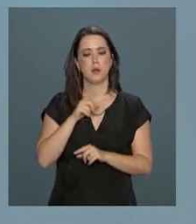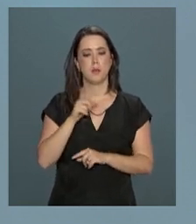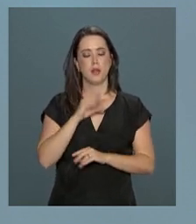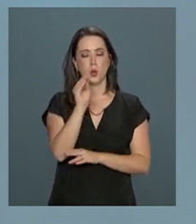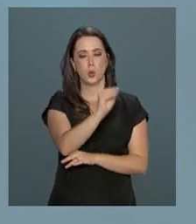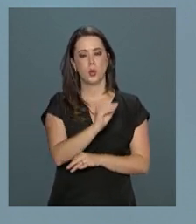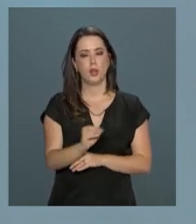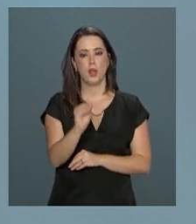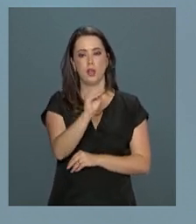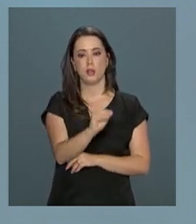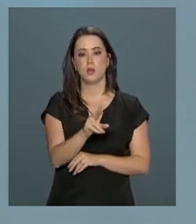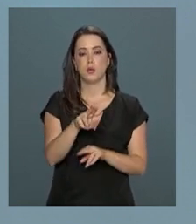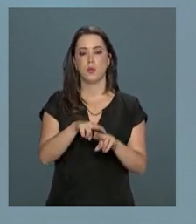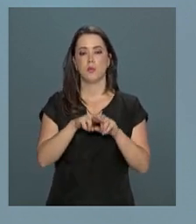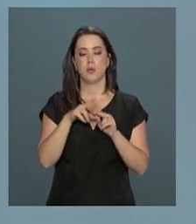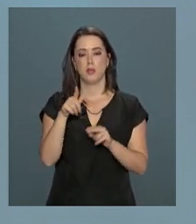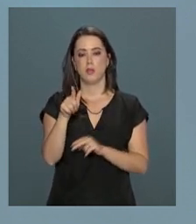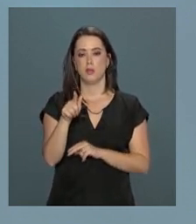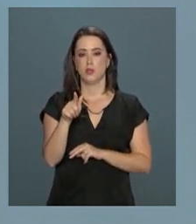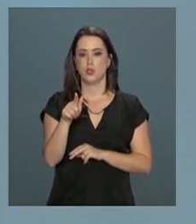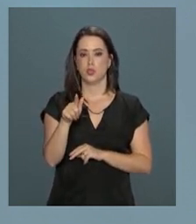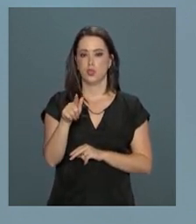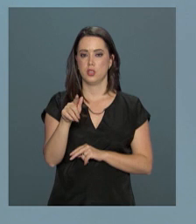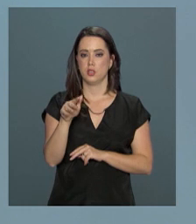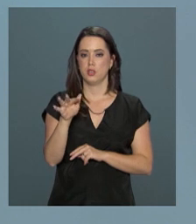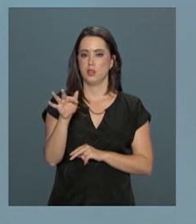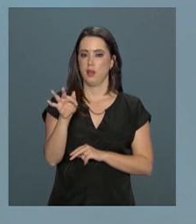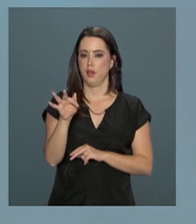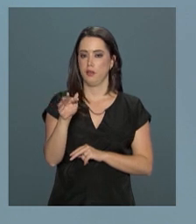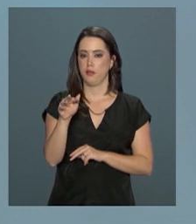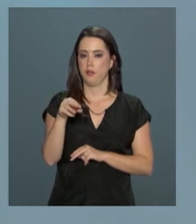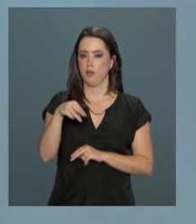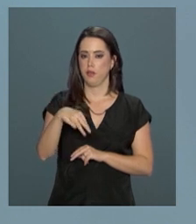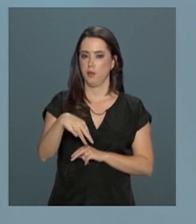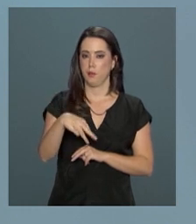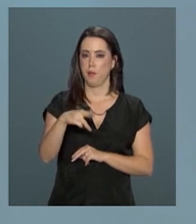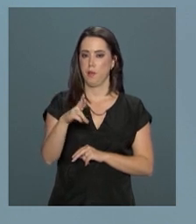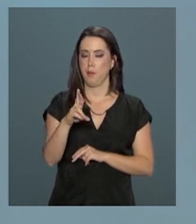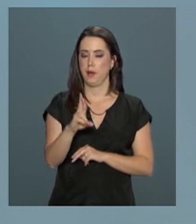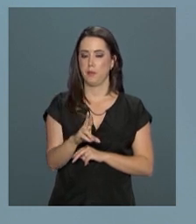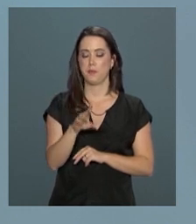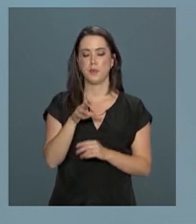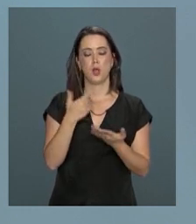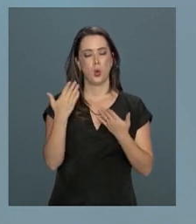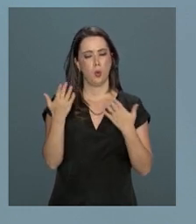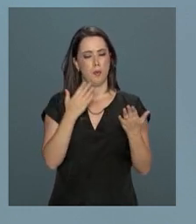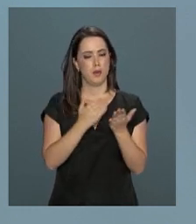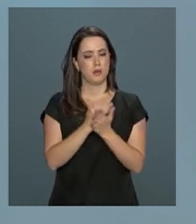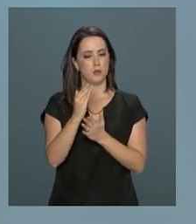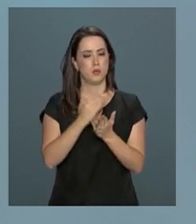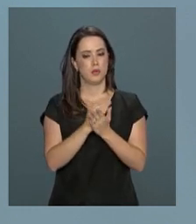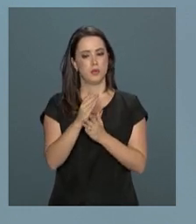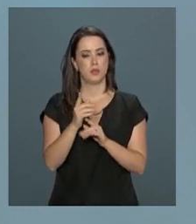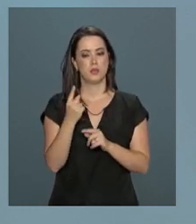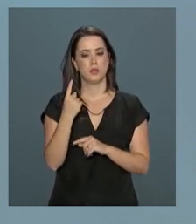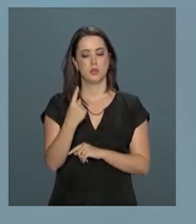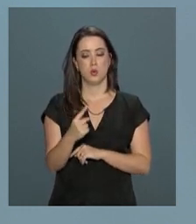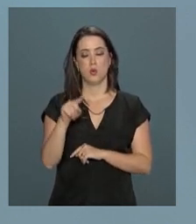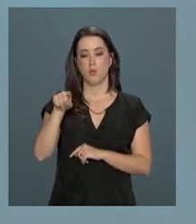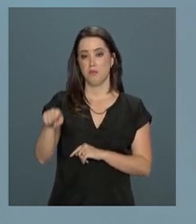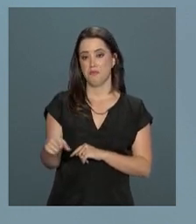são assistidas pelo gef mar desde a implantação do projeto a área protegida do território marinho e costeiro